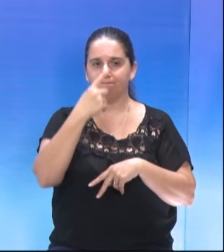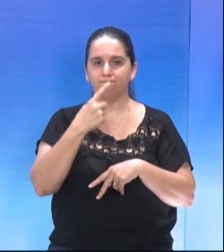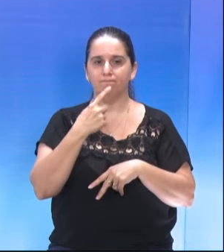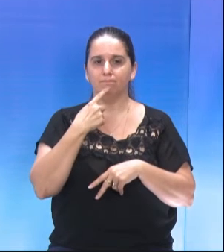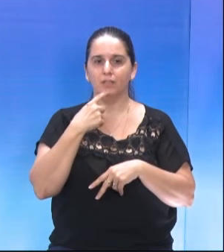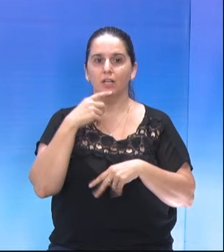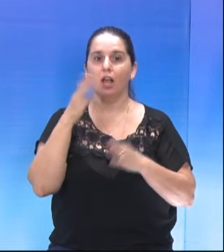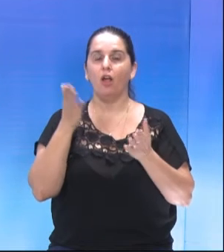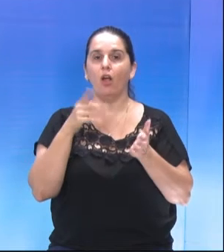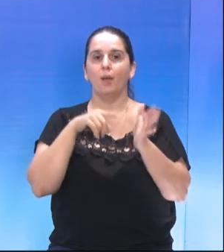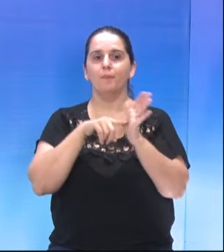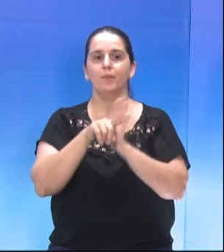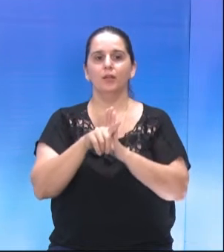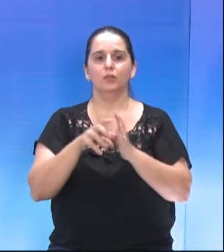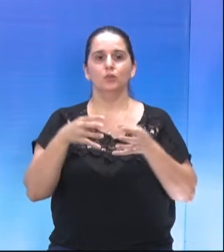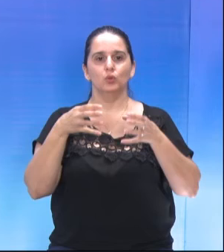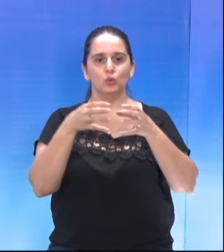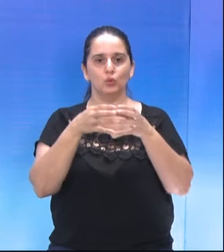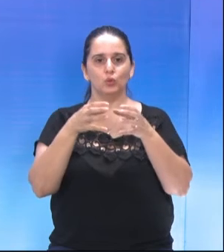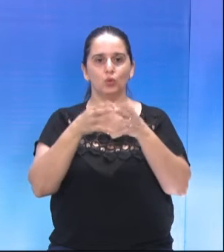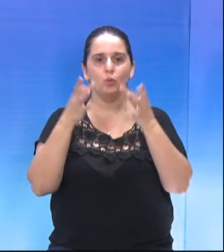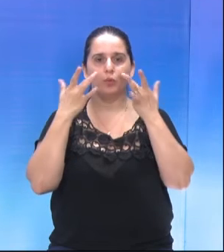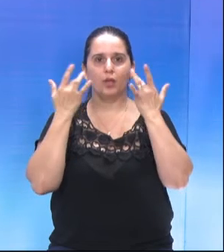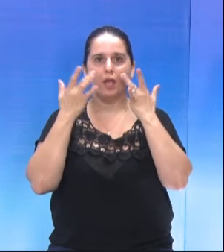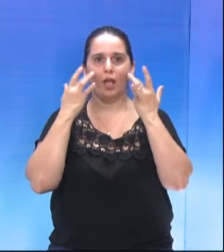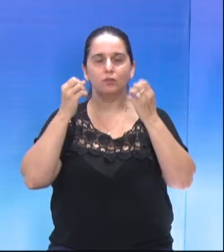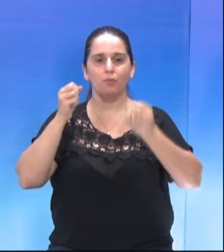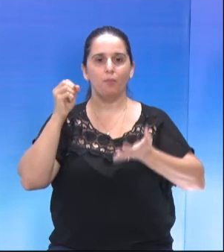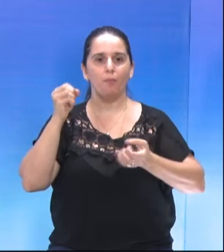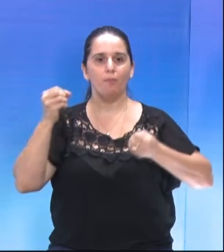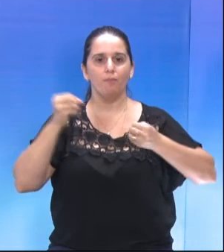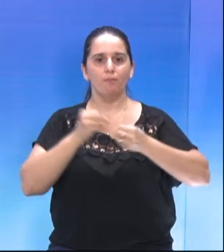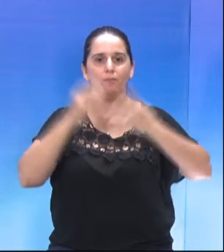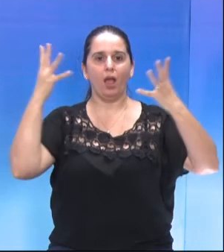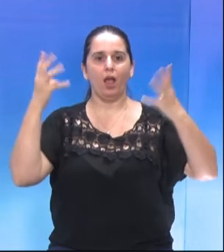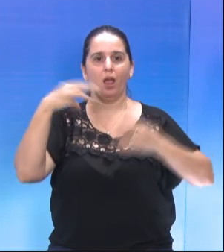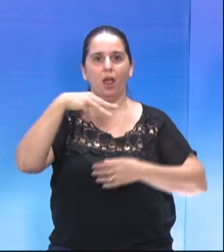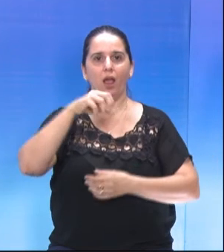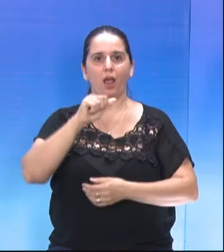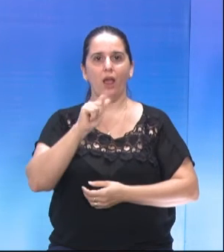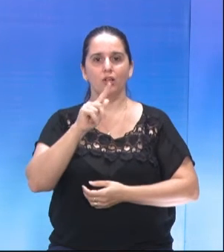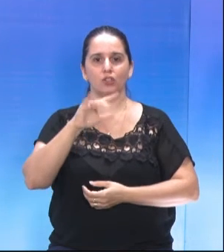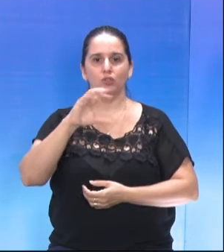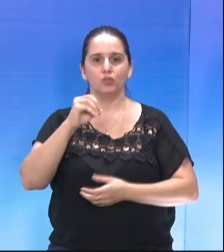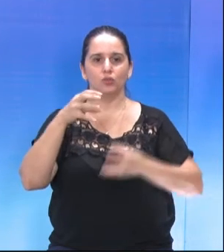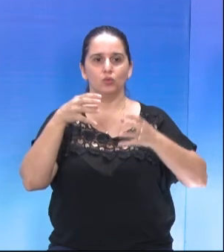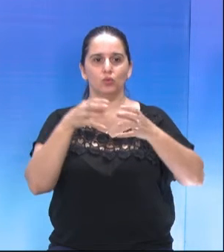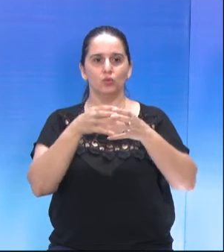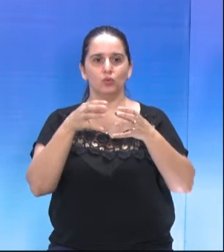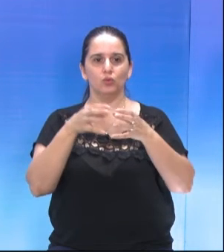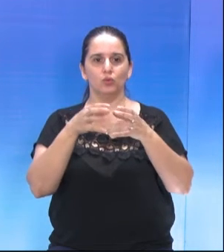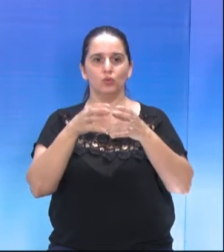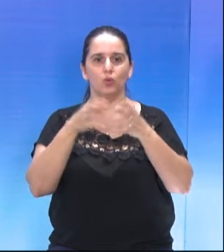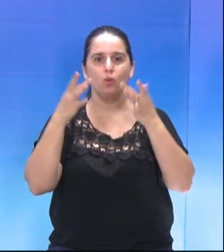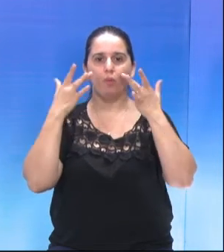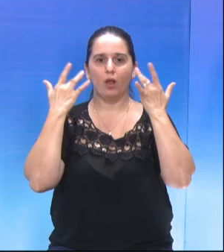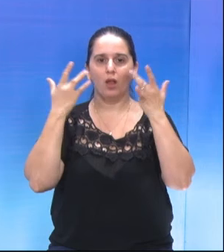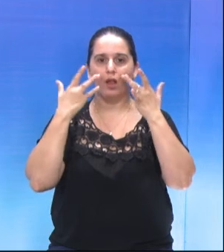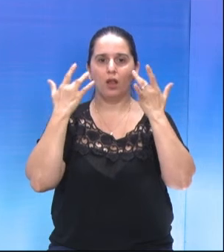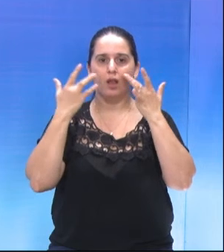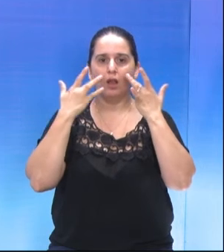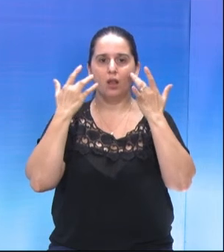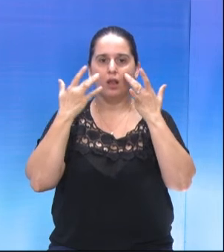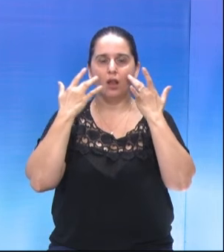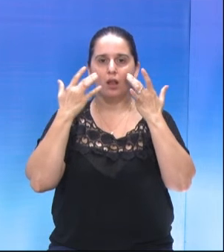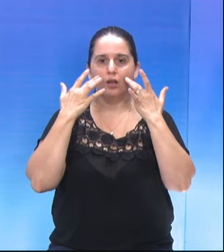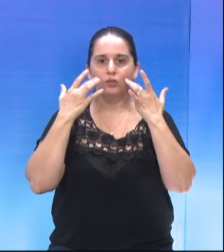que o enunciado requer. Então, o grupo o Teatro Mágico, para quem não conhece, é um grupo artístico, é um